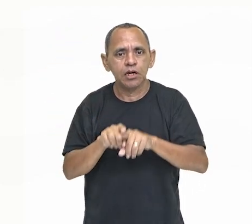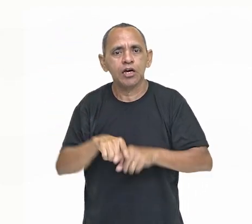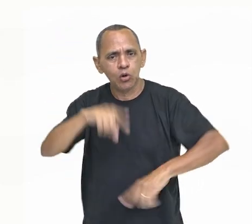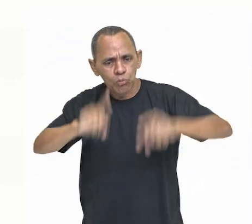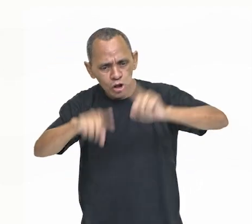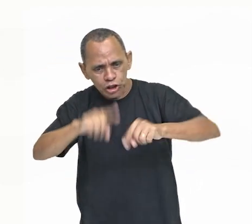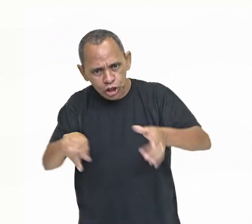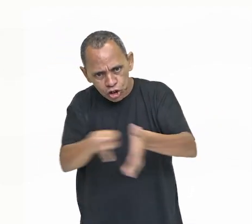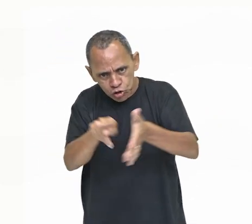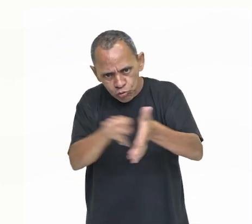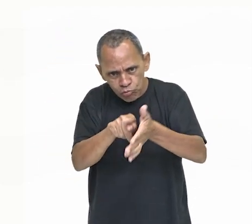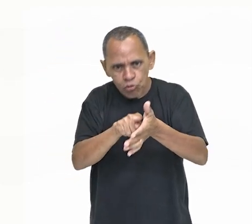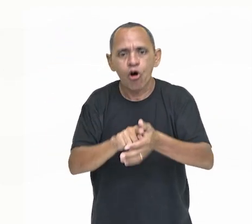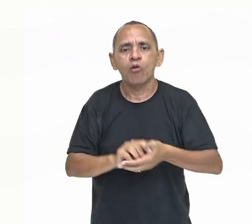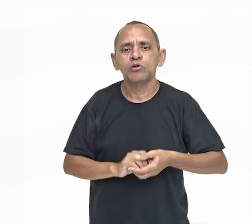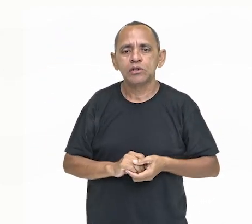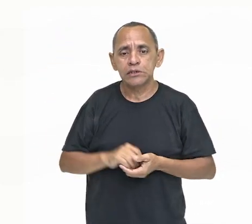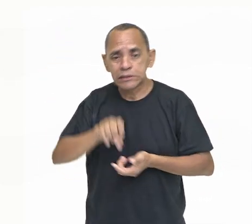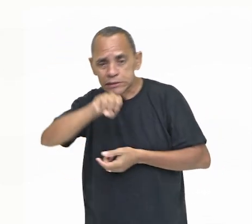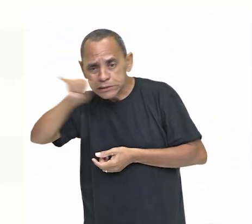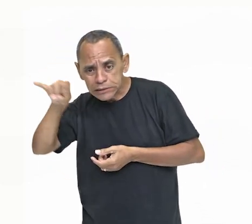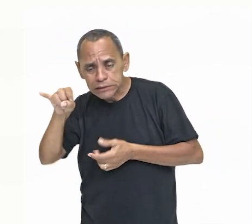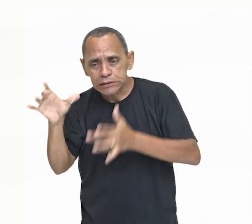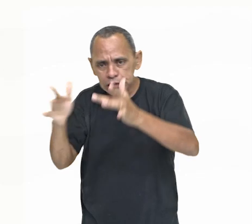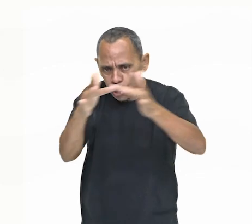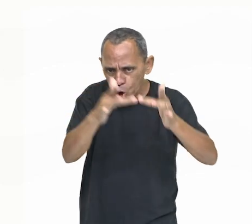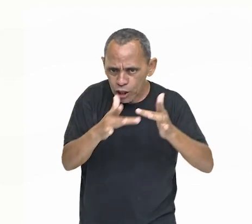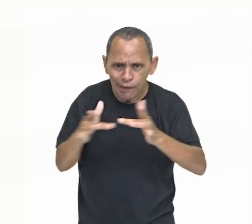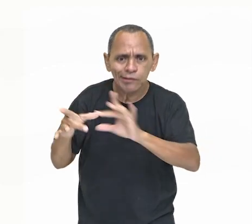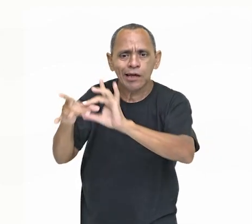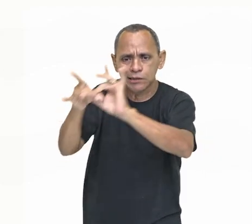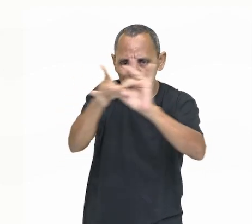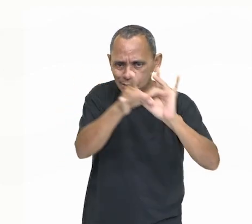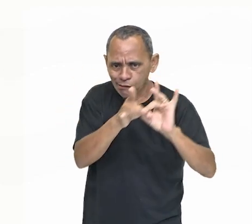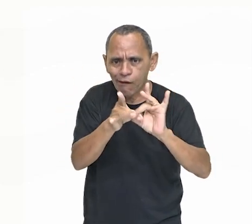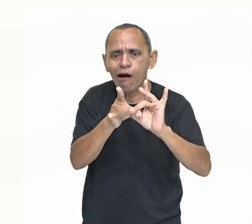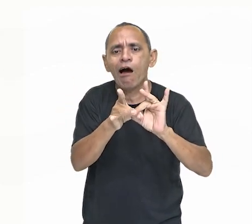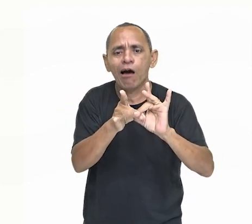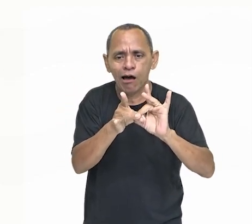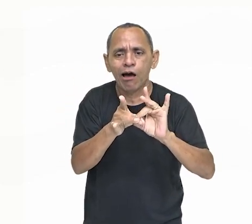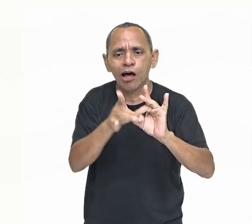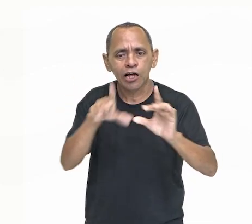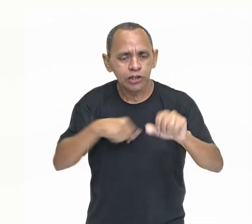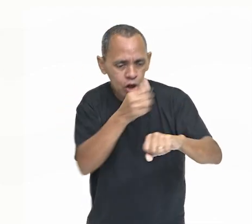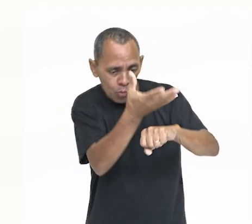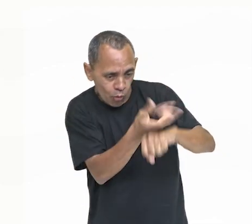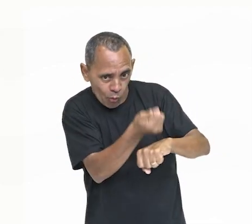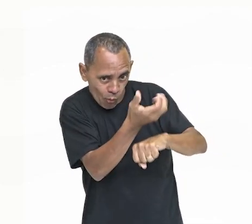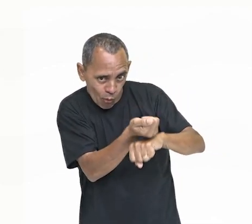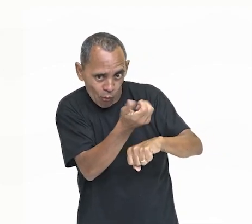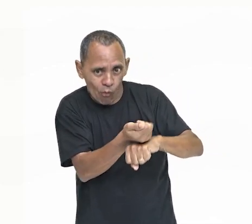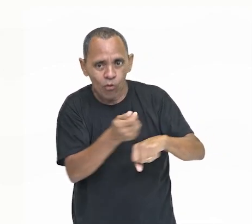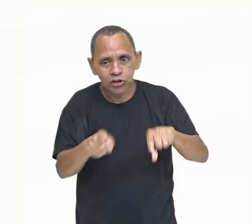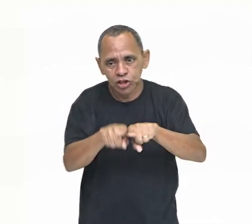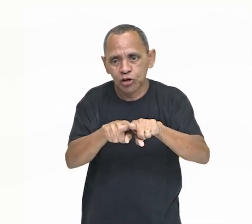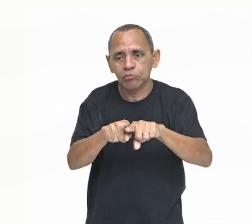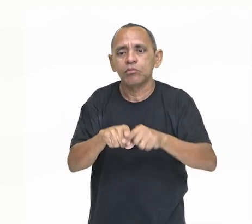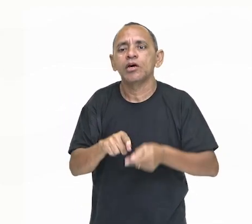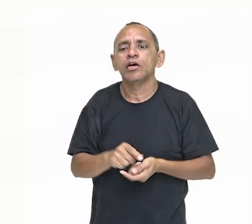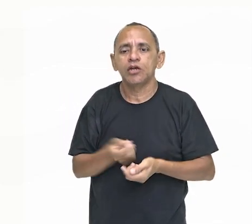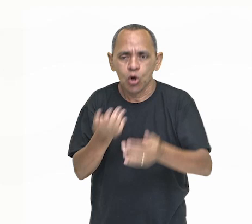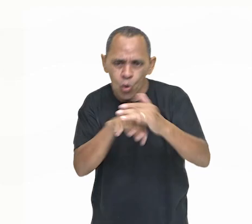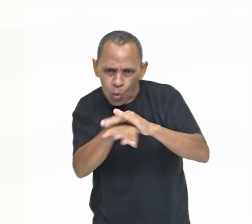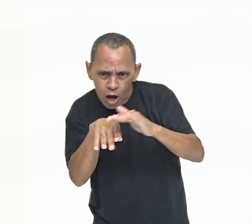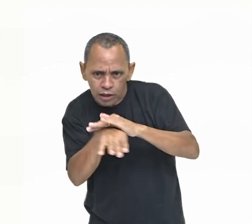conectado por fios condutores e ligados a uma fonte, eu tenho aí essa fonte de tensão elétrica, eu tenho aí